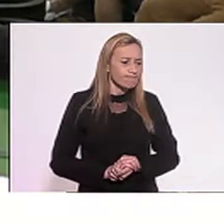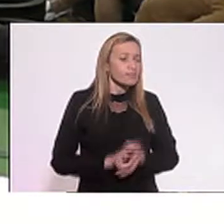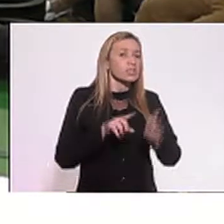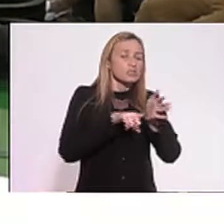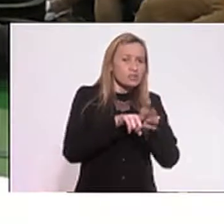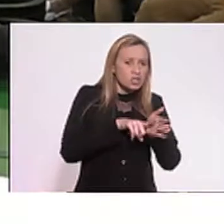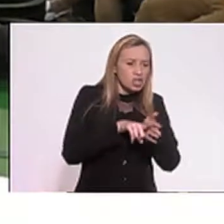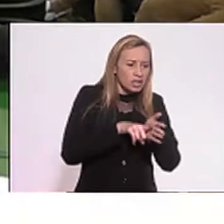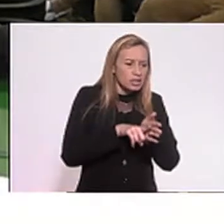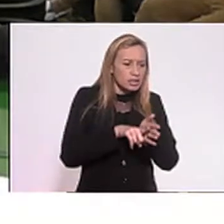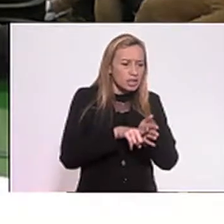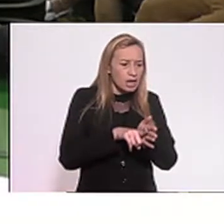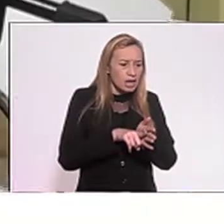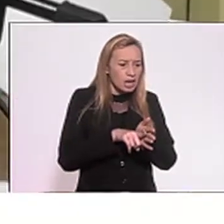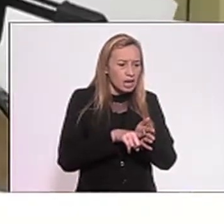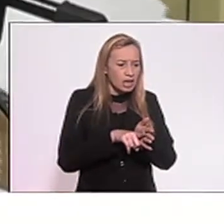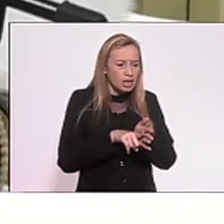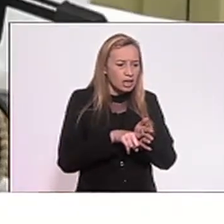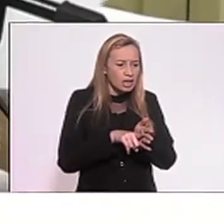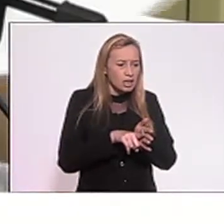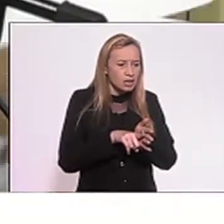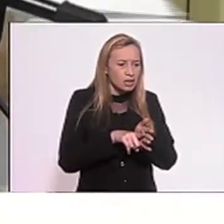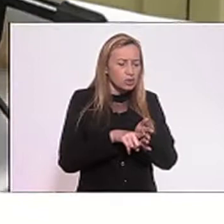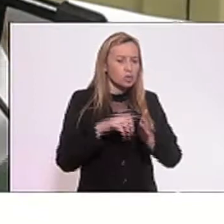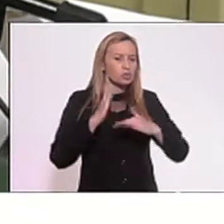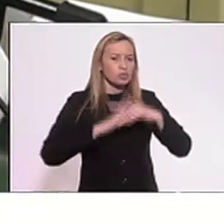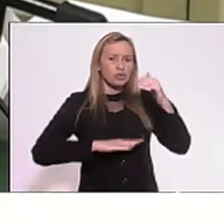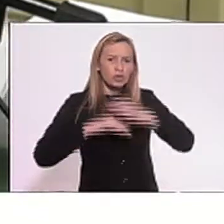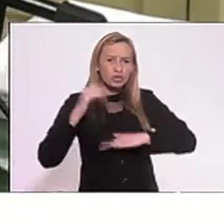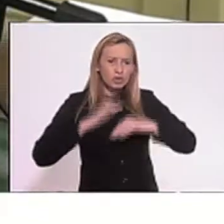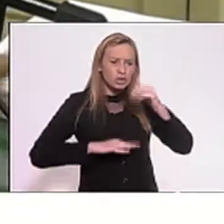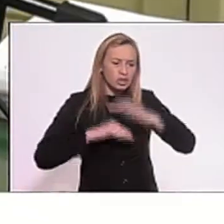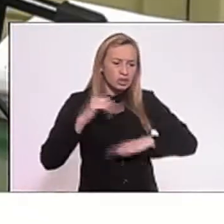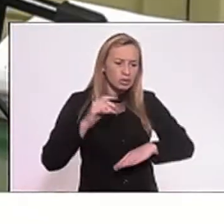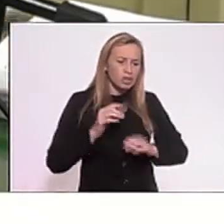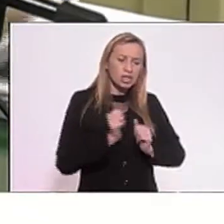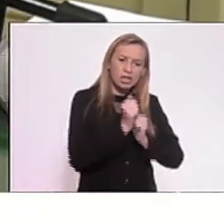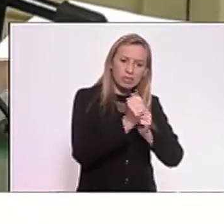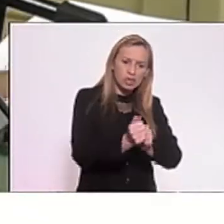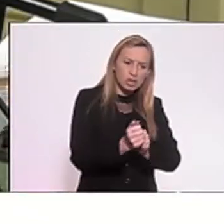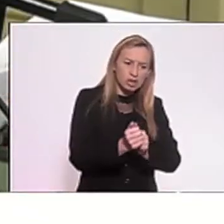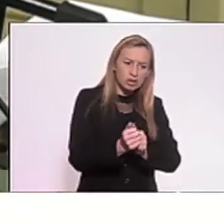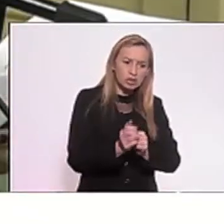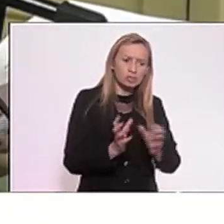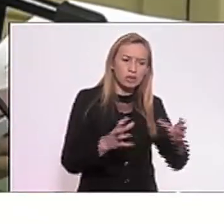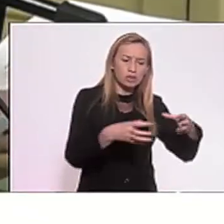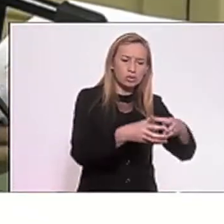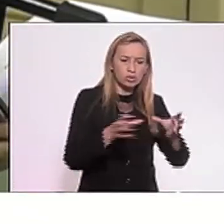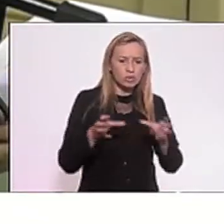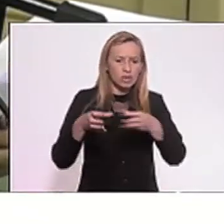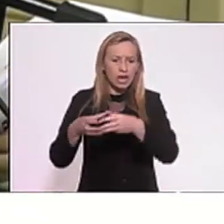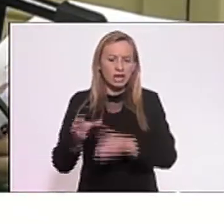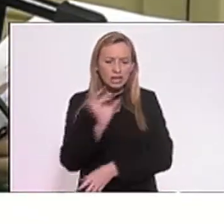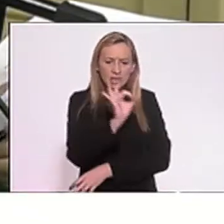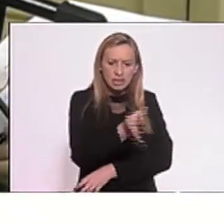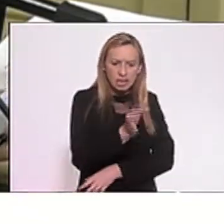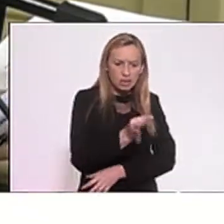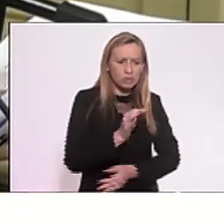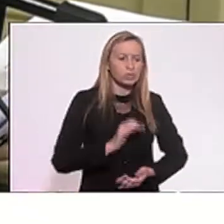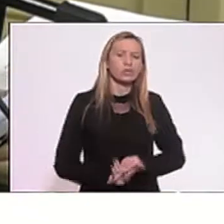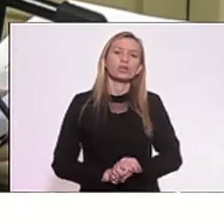Fiscalizar o dimensionamento dos profissionais, notificando e encaminhando para os órgãos competentes as